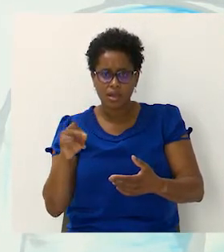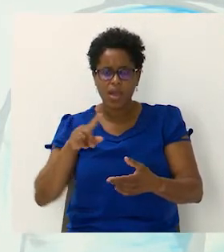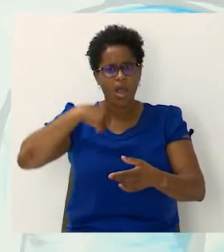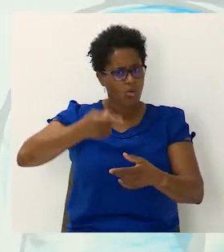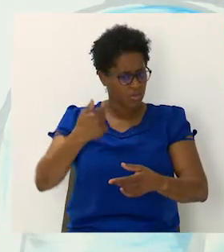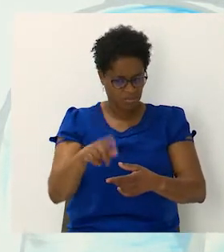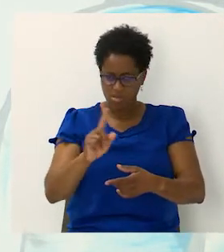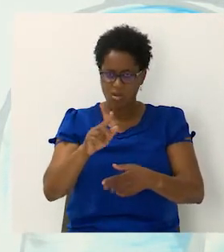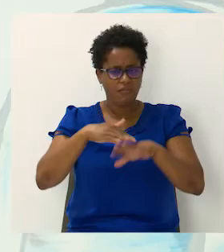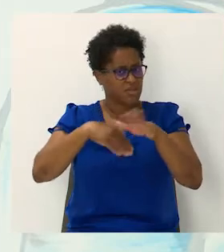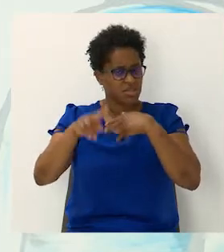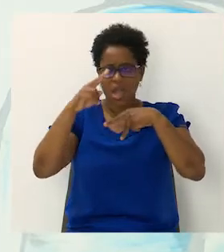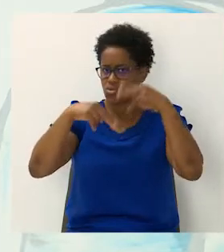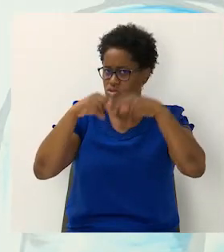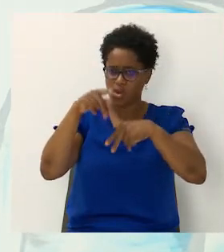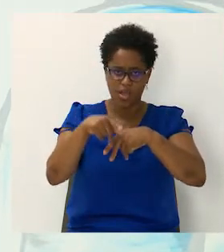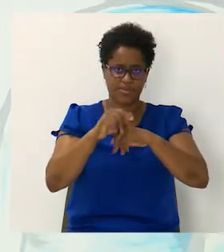fazia-se essa construção,